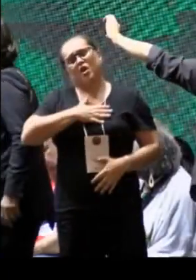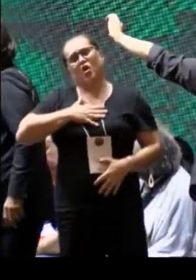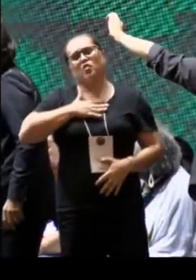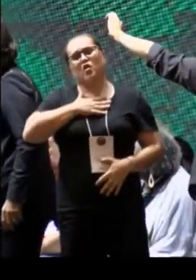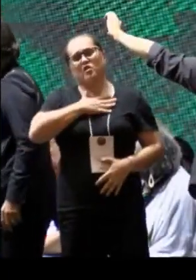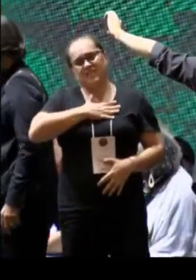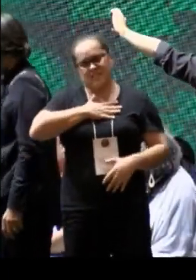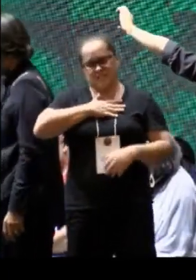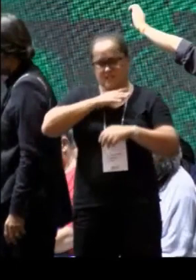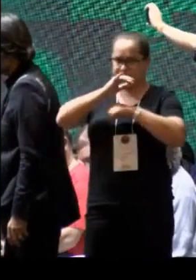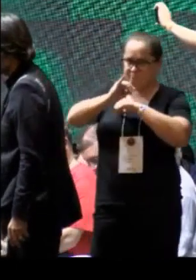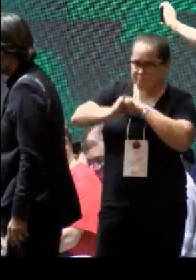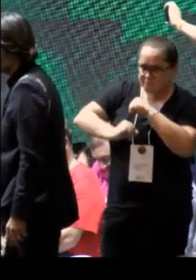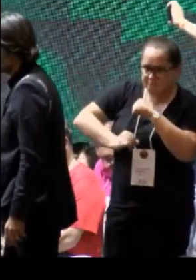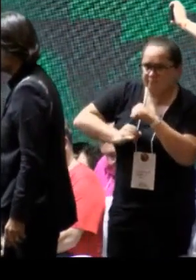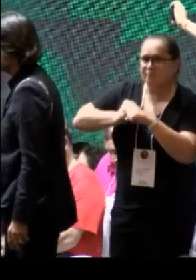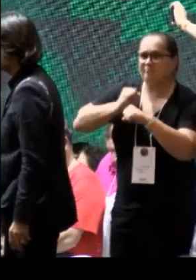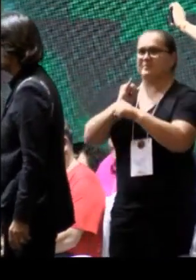poderosa internet.